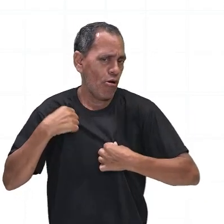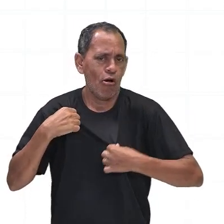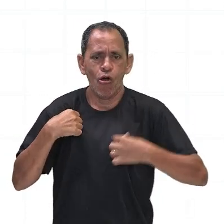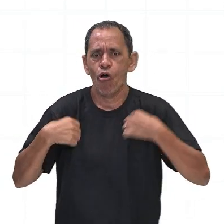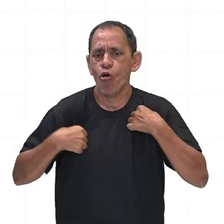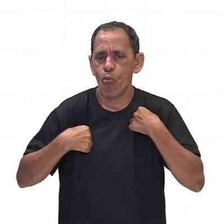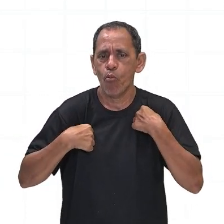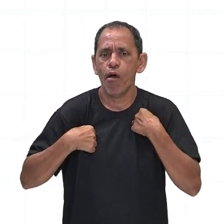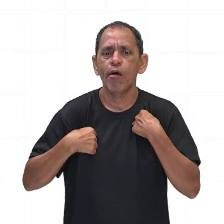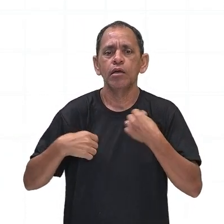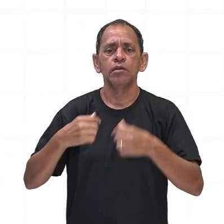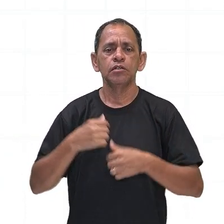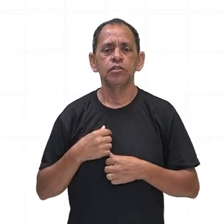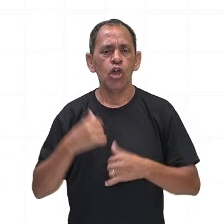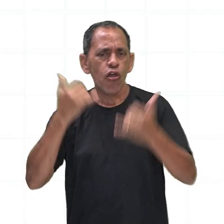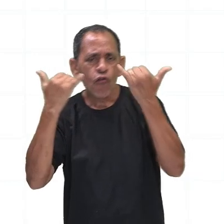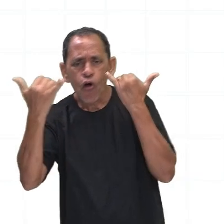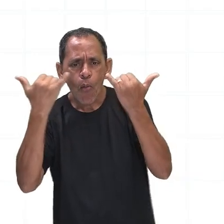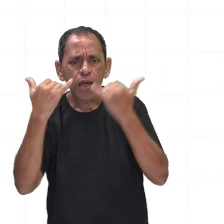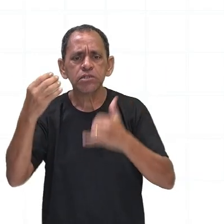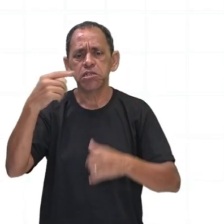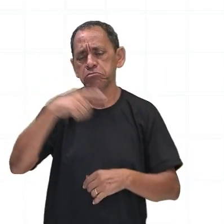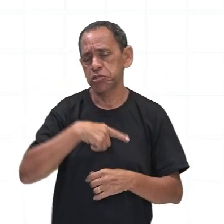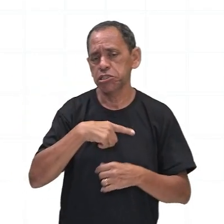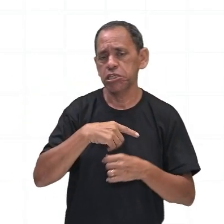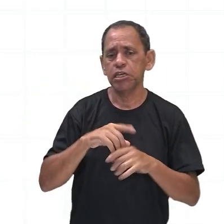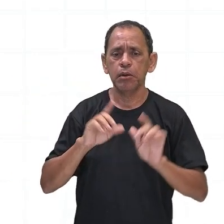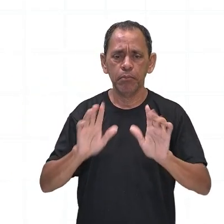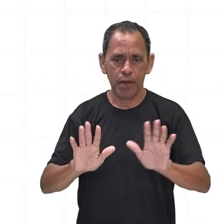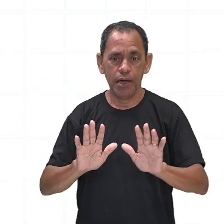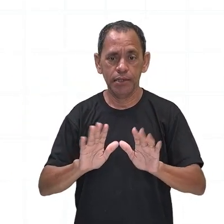certo? Essas palavras, artigo, pronome,